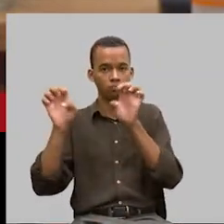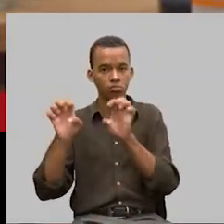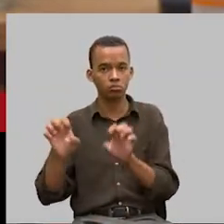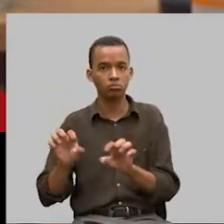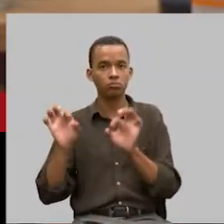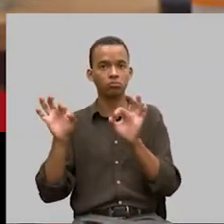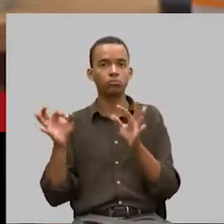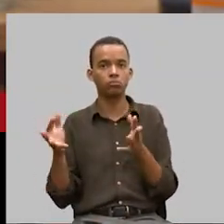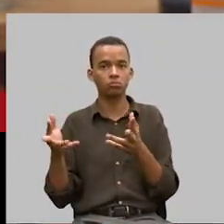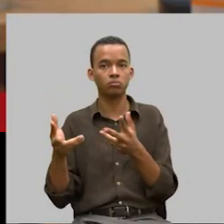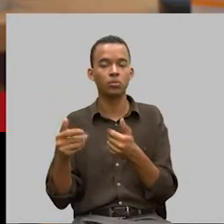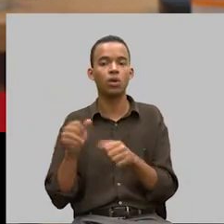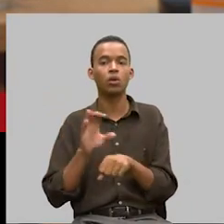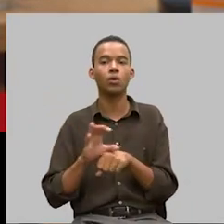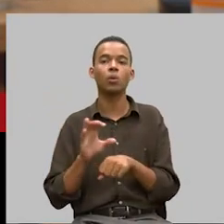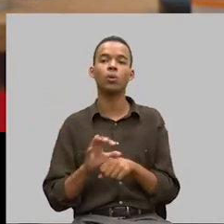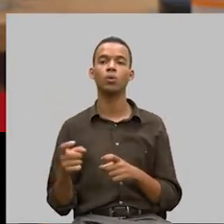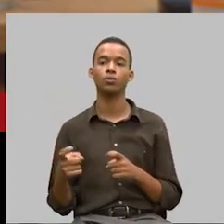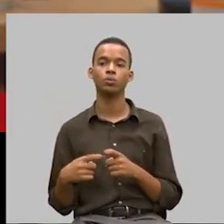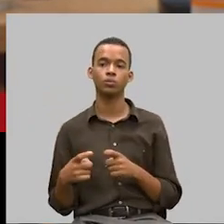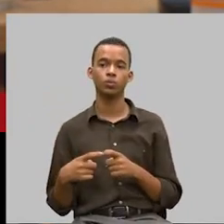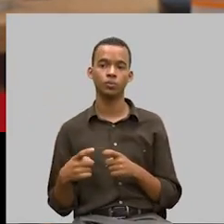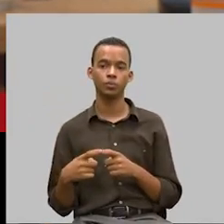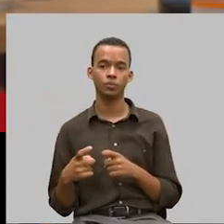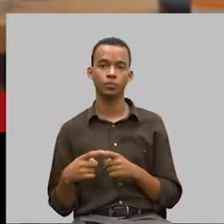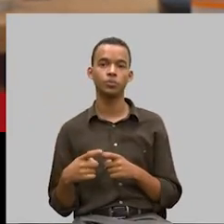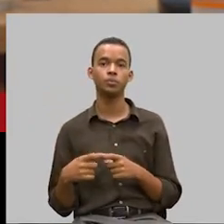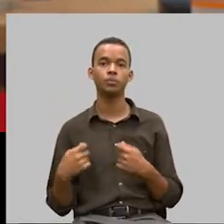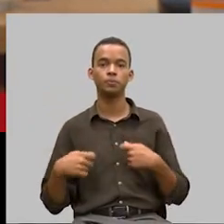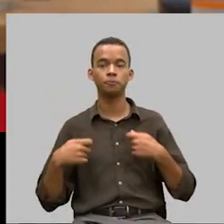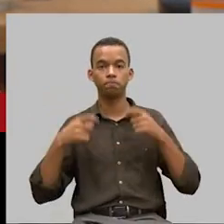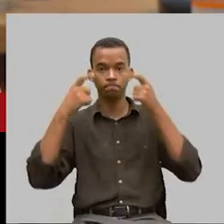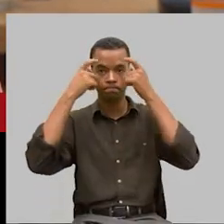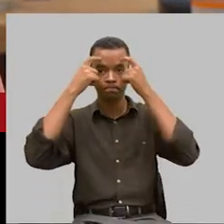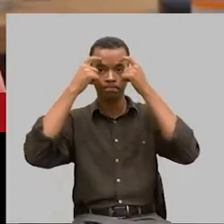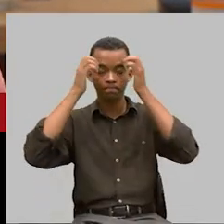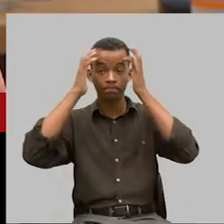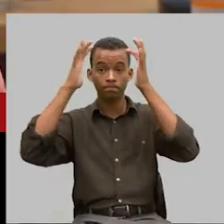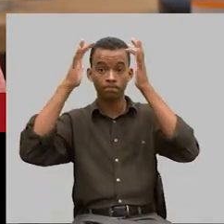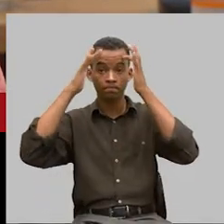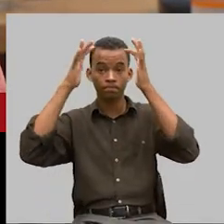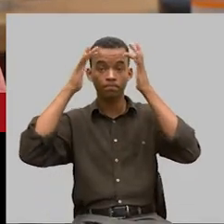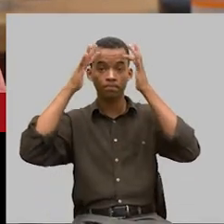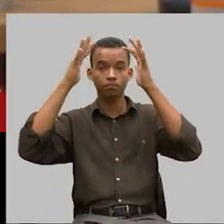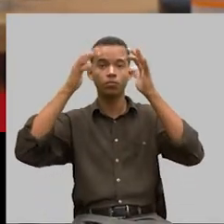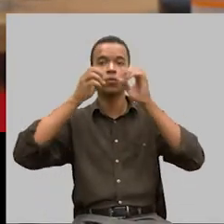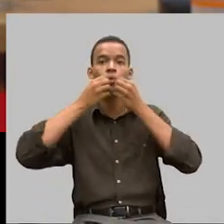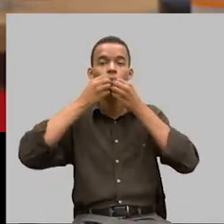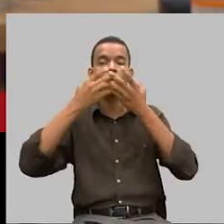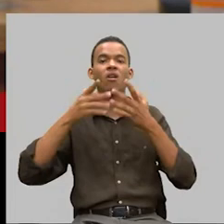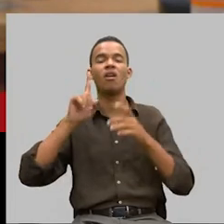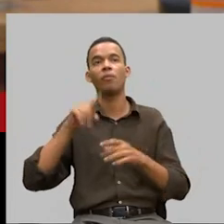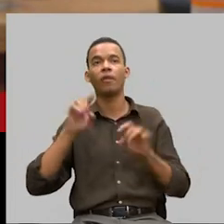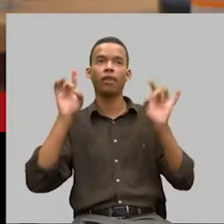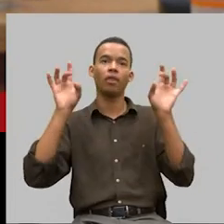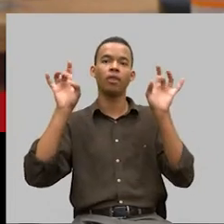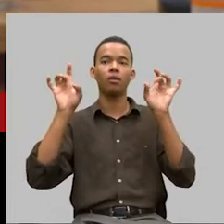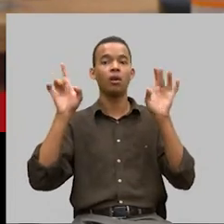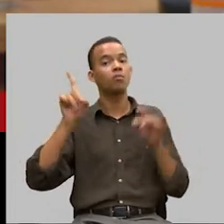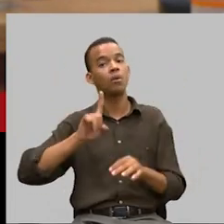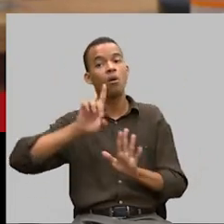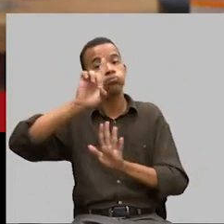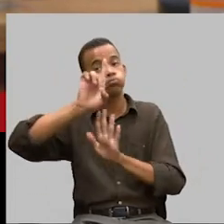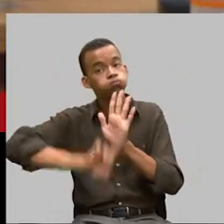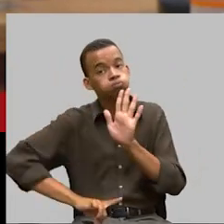formação do curso de medicina e nós precisamos pensar alto porque nós temos direito e não é privilégio nós temos direito